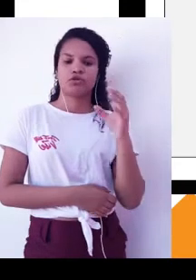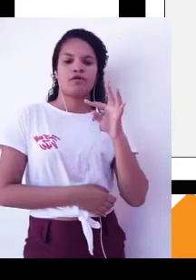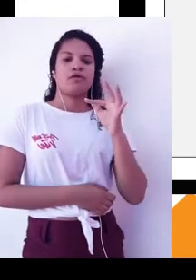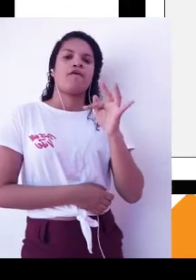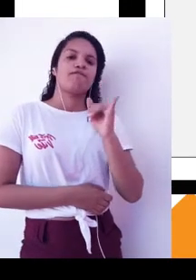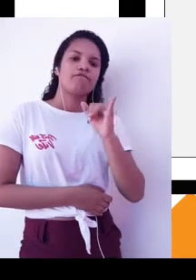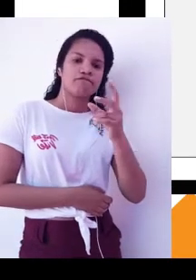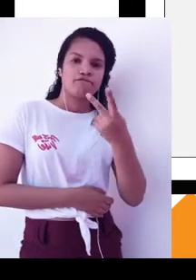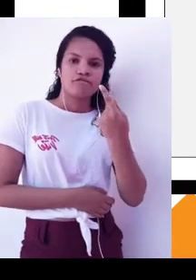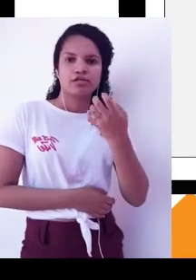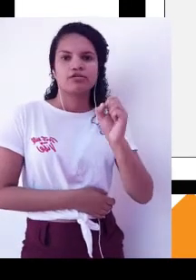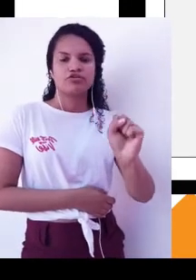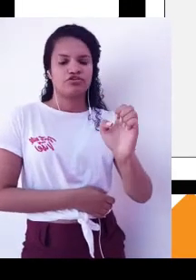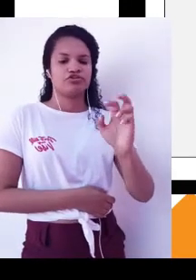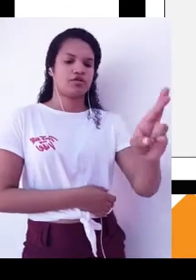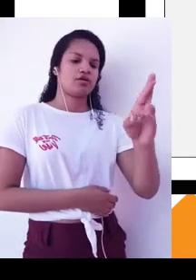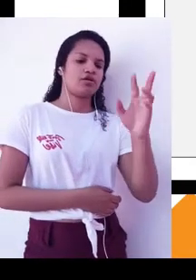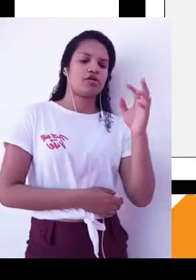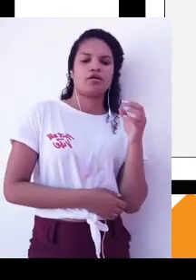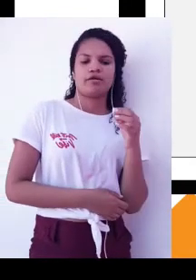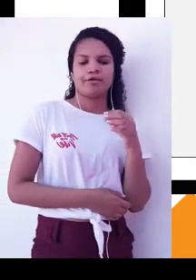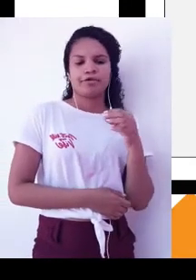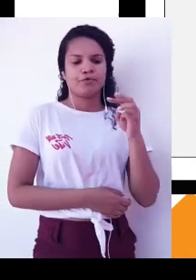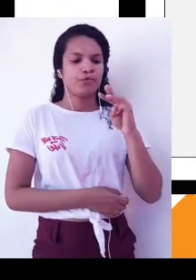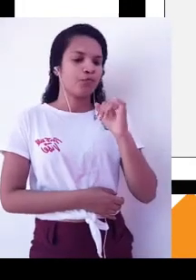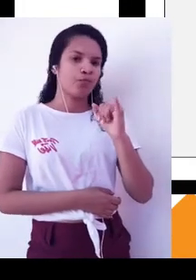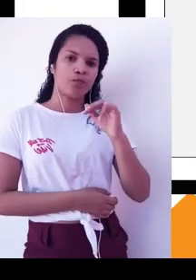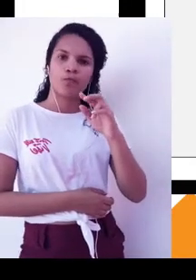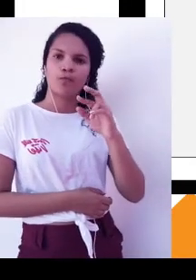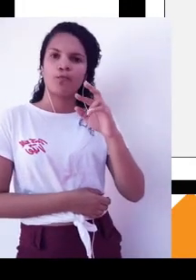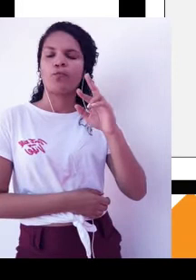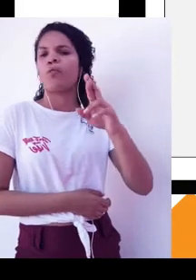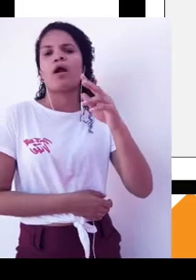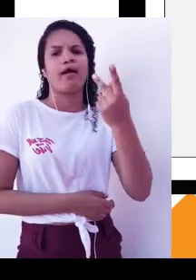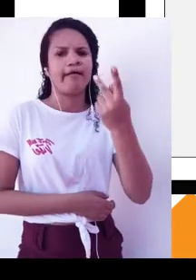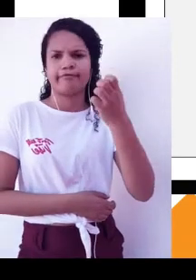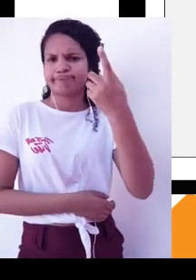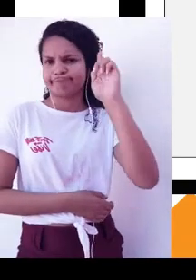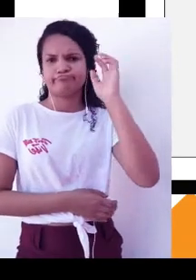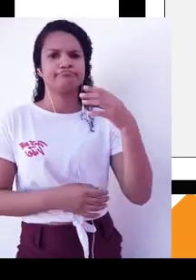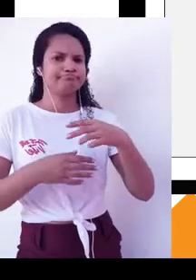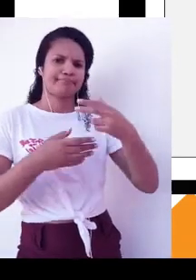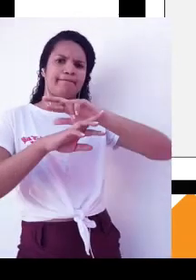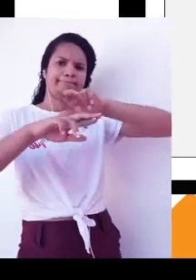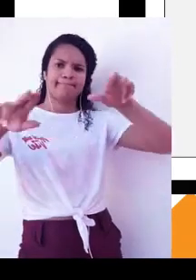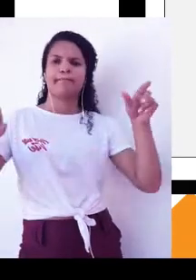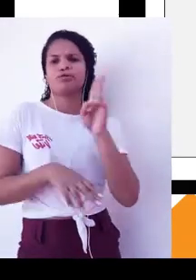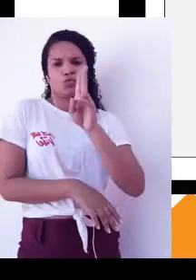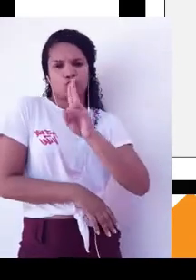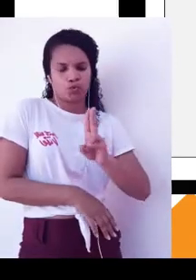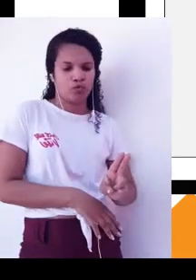Wright, o Haldane, o Stephen Jay Gould e muitos outros. Em 1900, os trabalhos do Mendel então